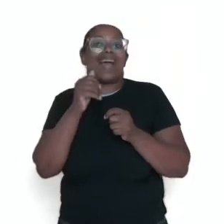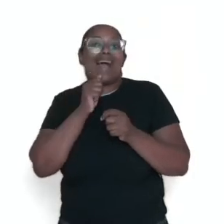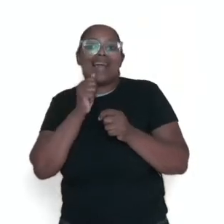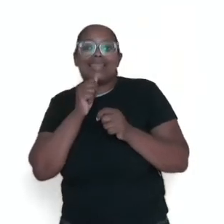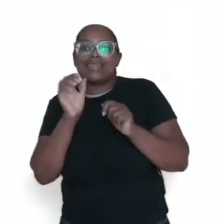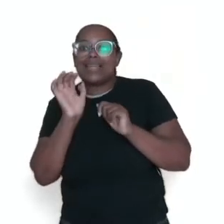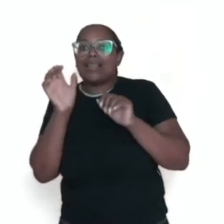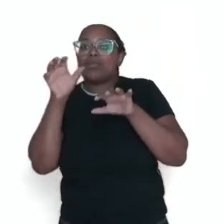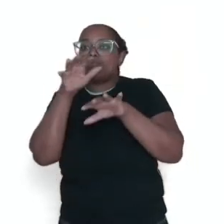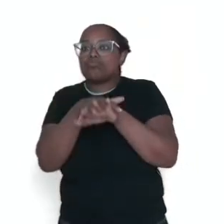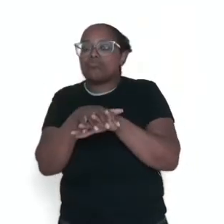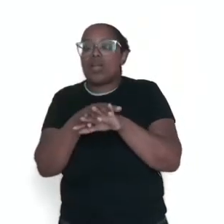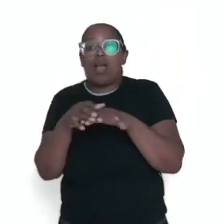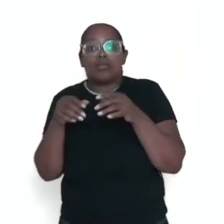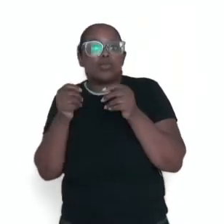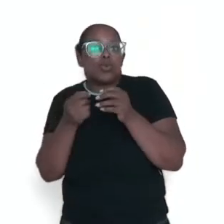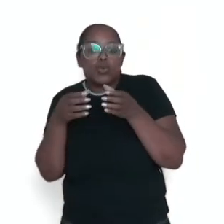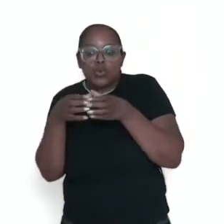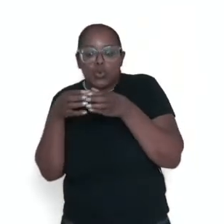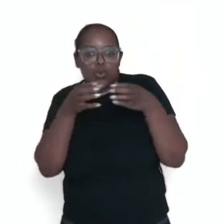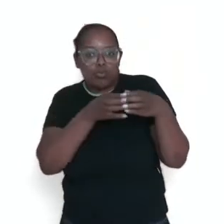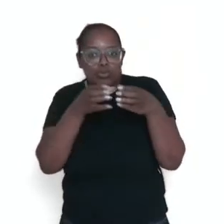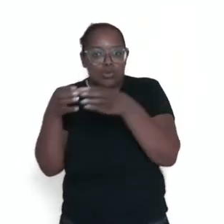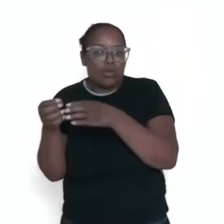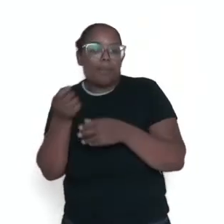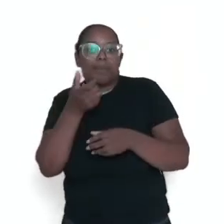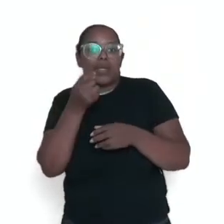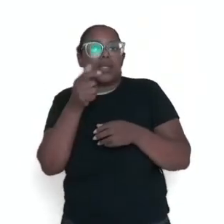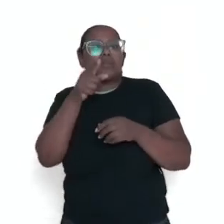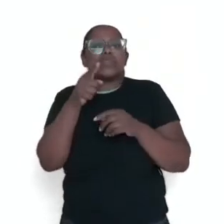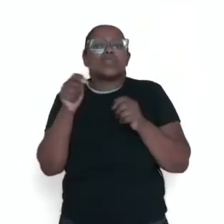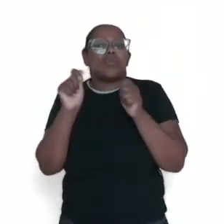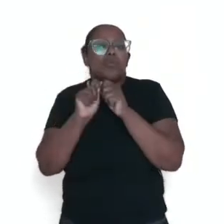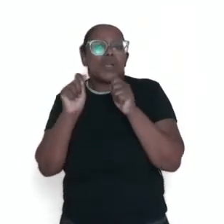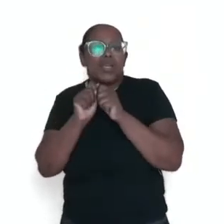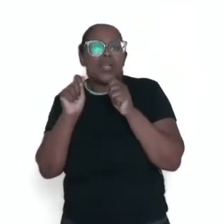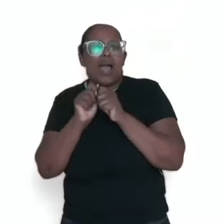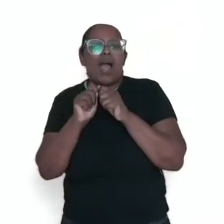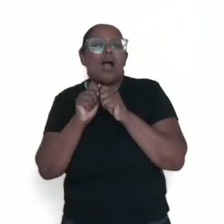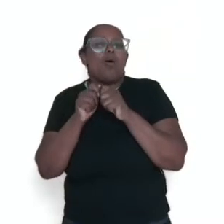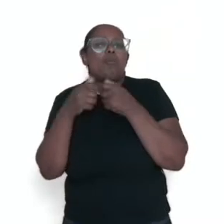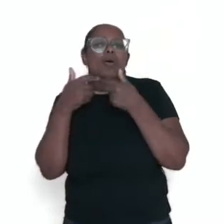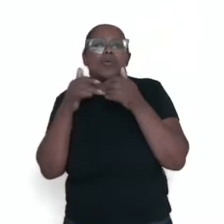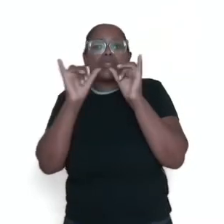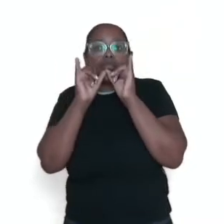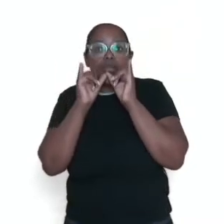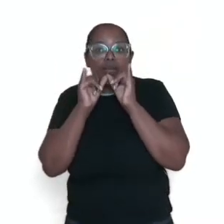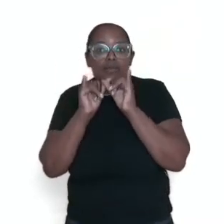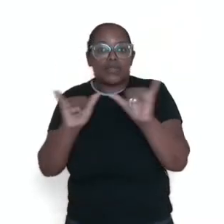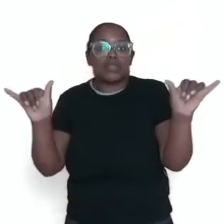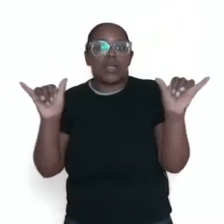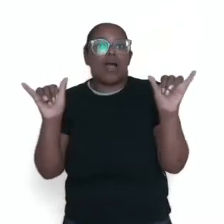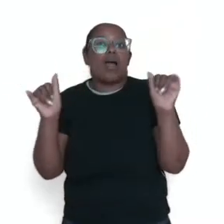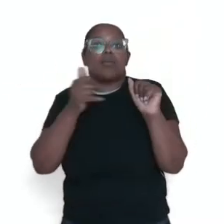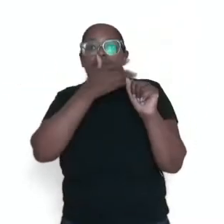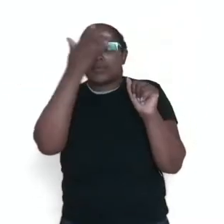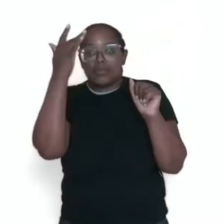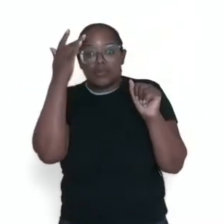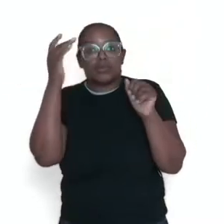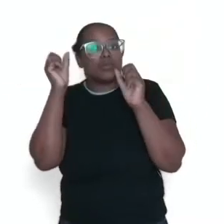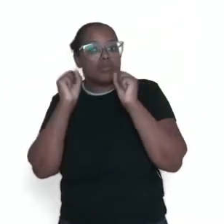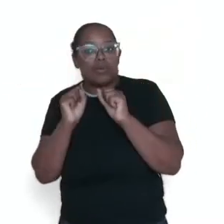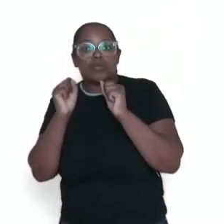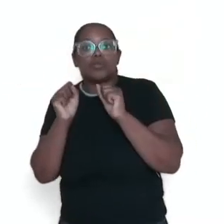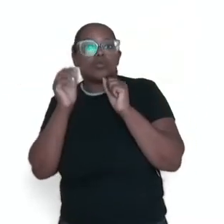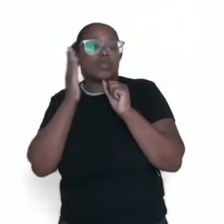pequenos grupos, vocês irão criar elementos para uma campanha de divulgação, para que os e-sports possam